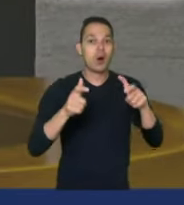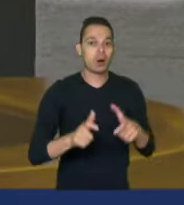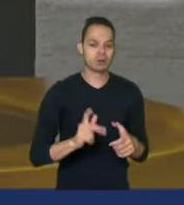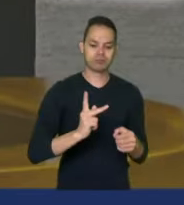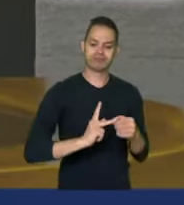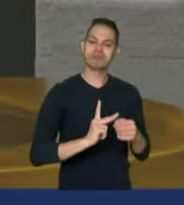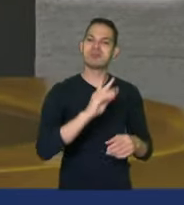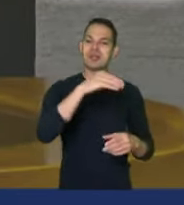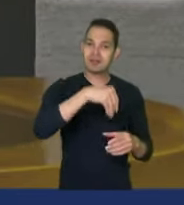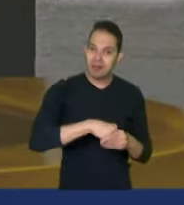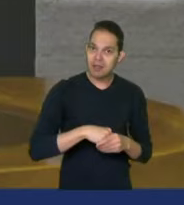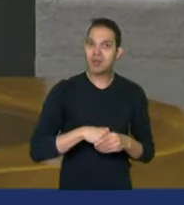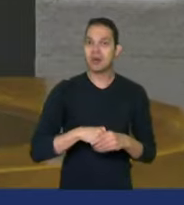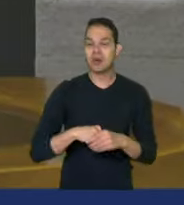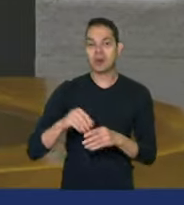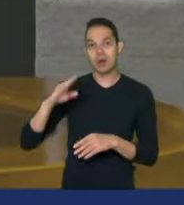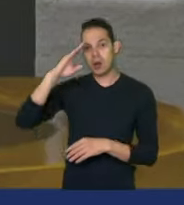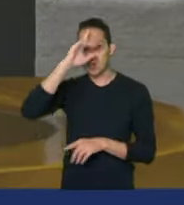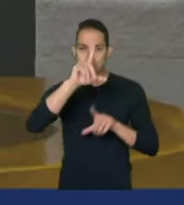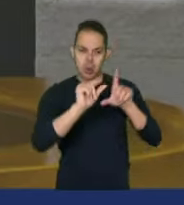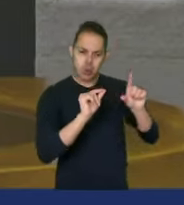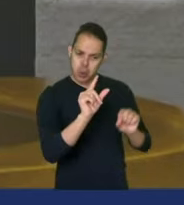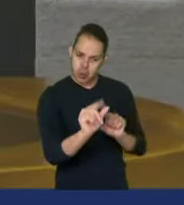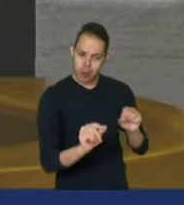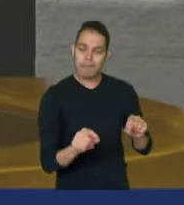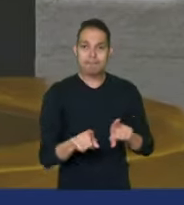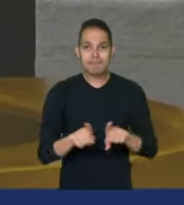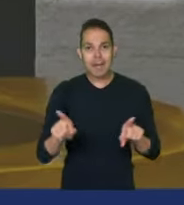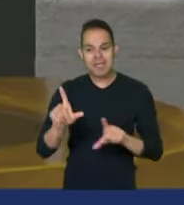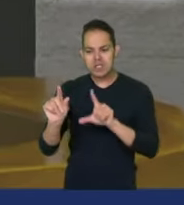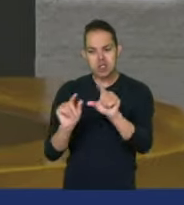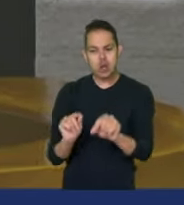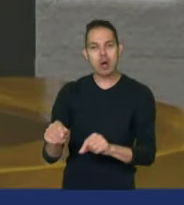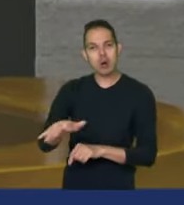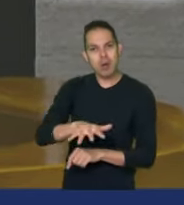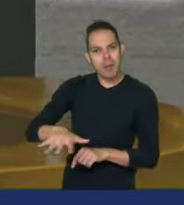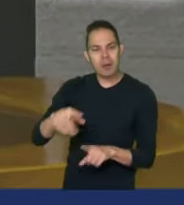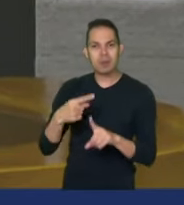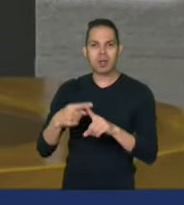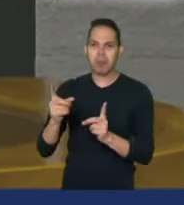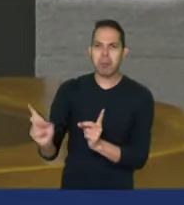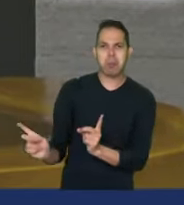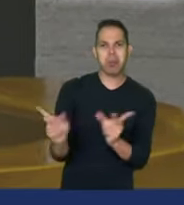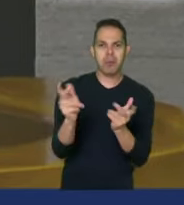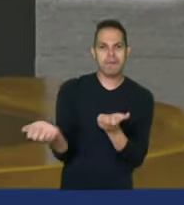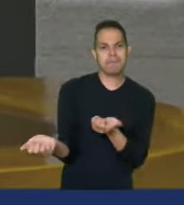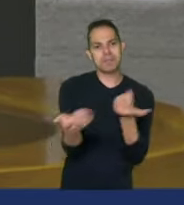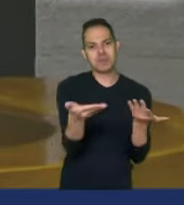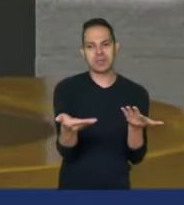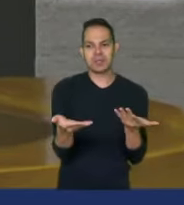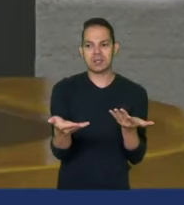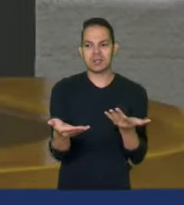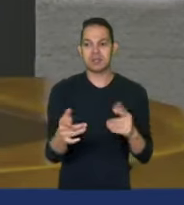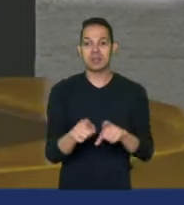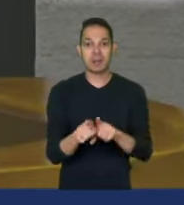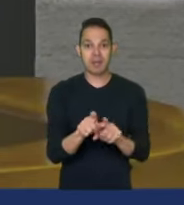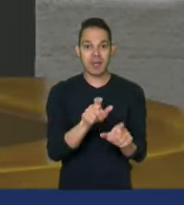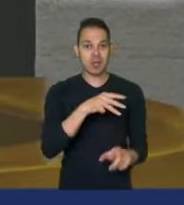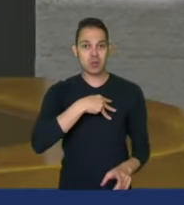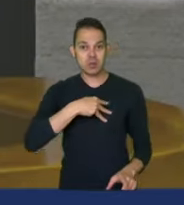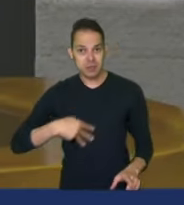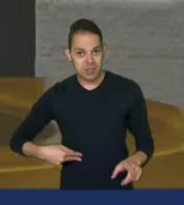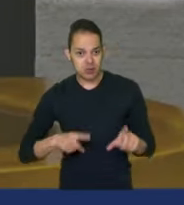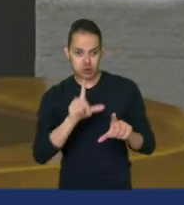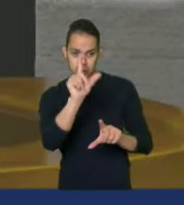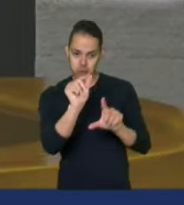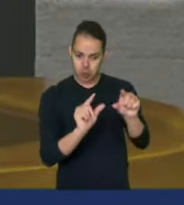os conselheiros, mas ele nomeia o mercado, porque ele é entreguista ao mercado financeiro. Nomeia os ministros e vai lá dar a